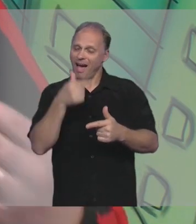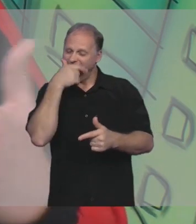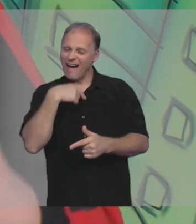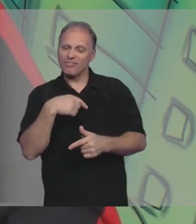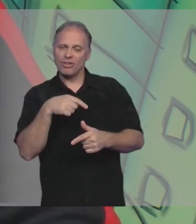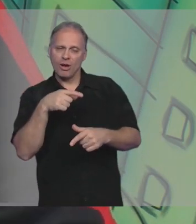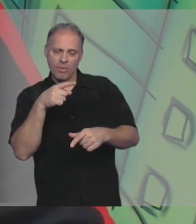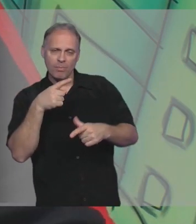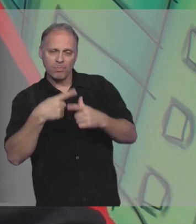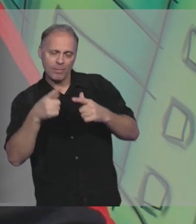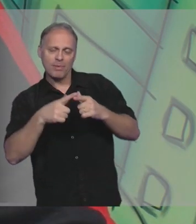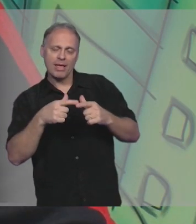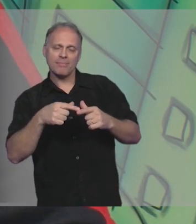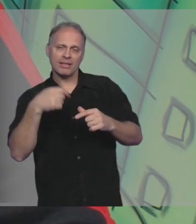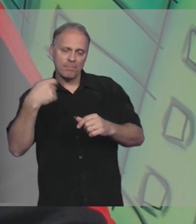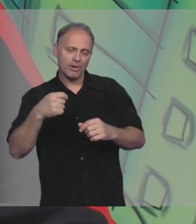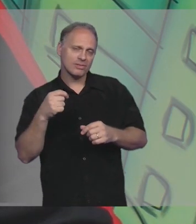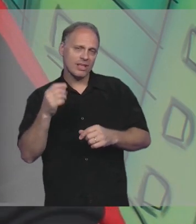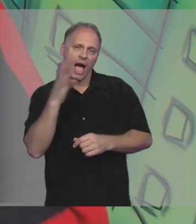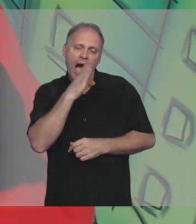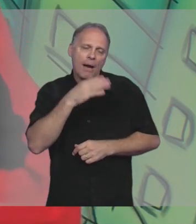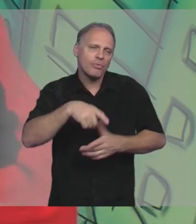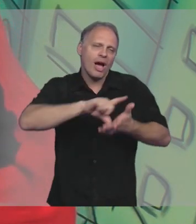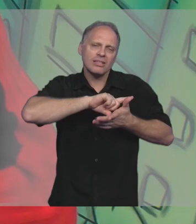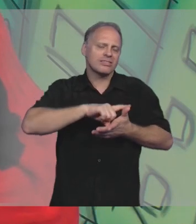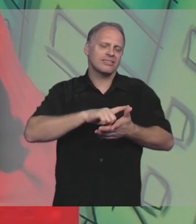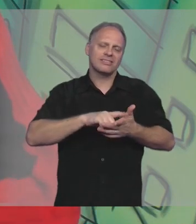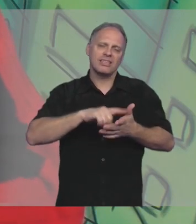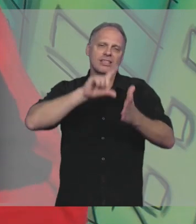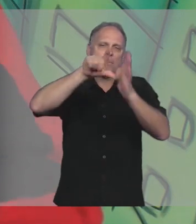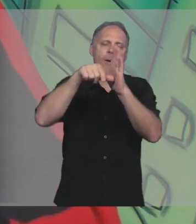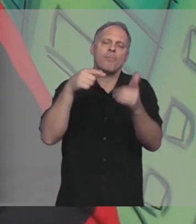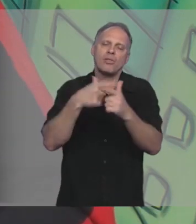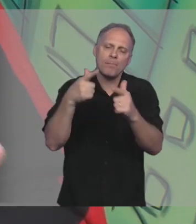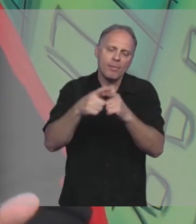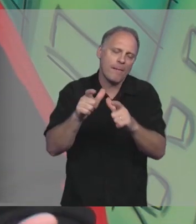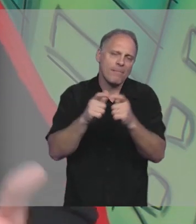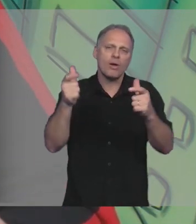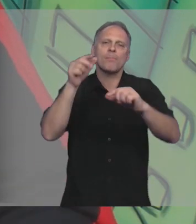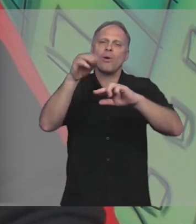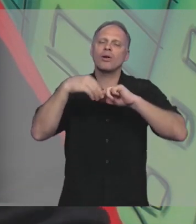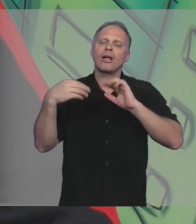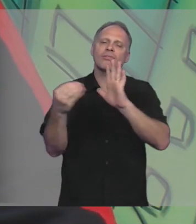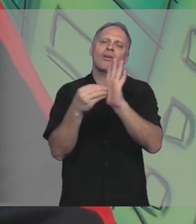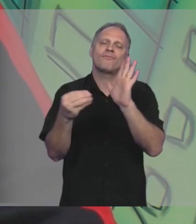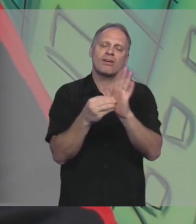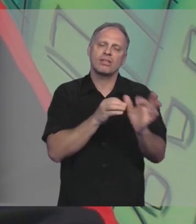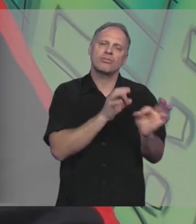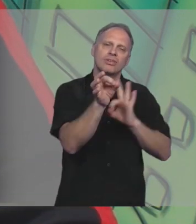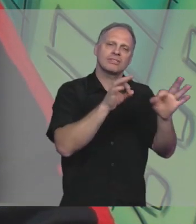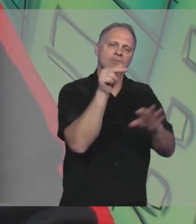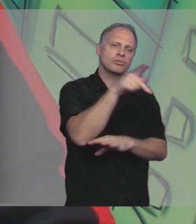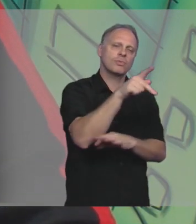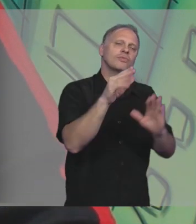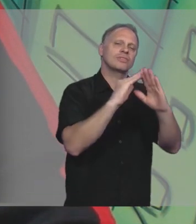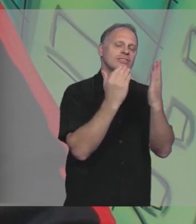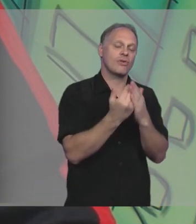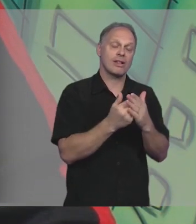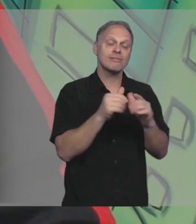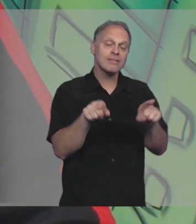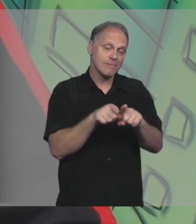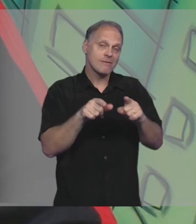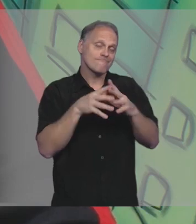que pode depois ser prejudicada pela falta de preparação e planejamento dos professores e das escolas. Além